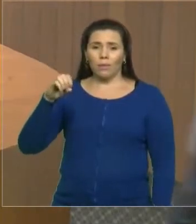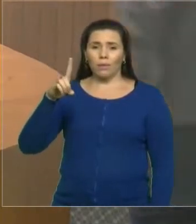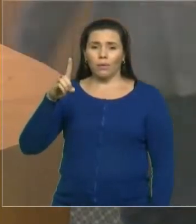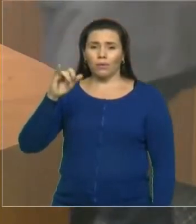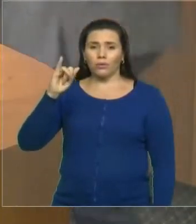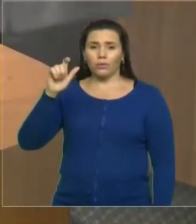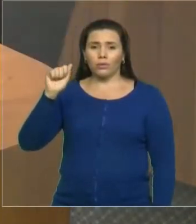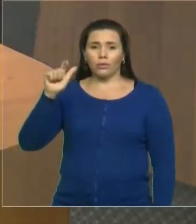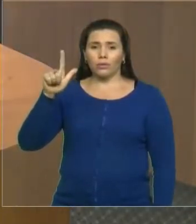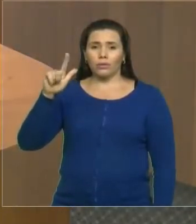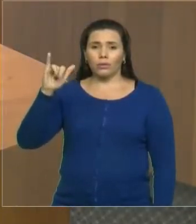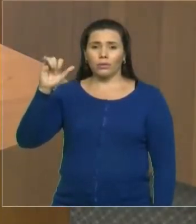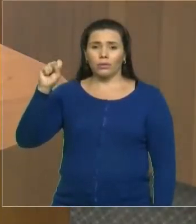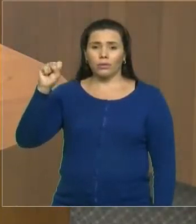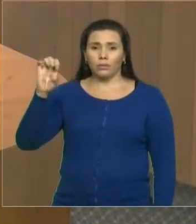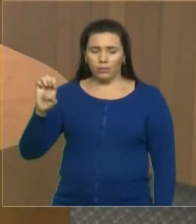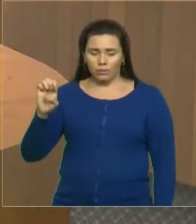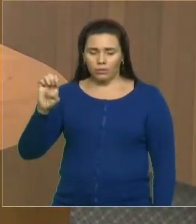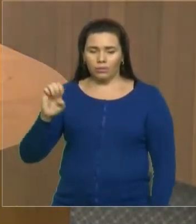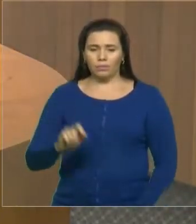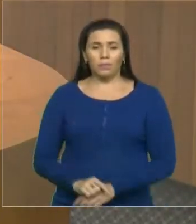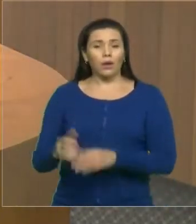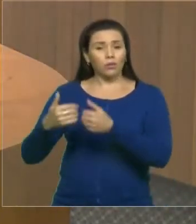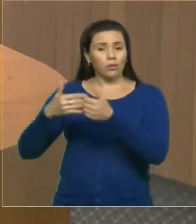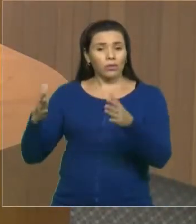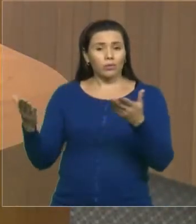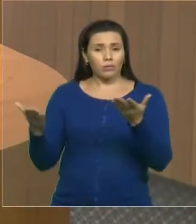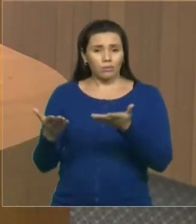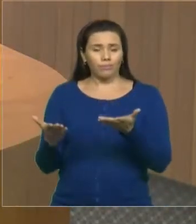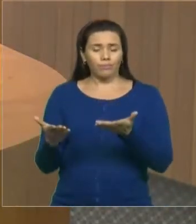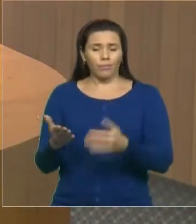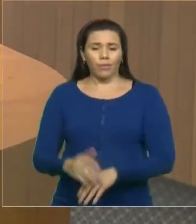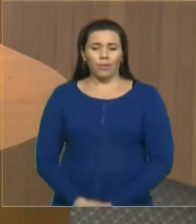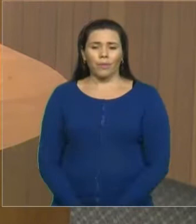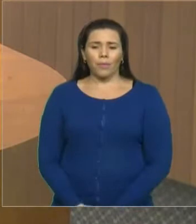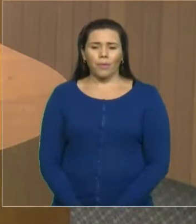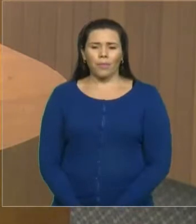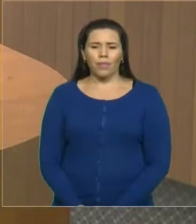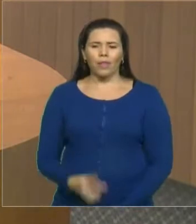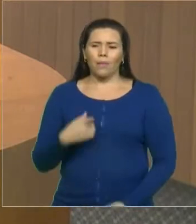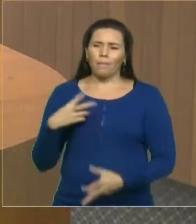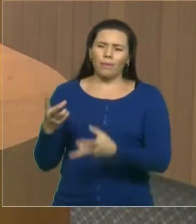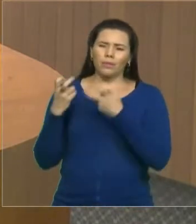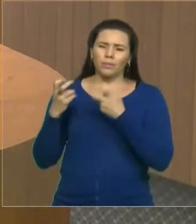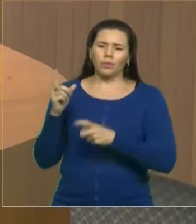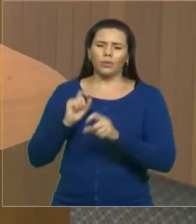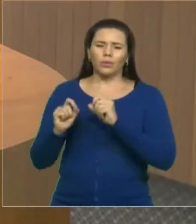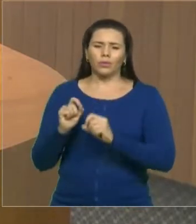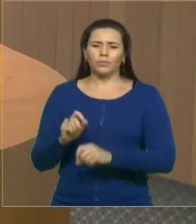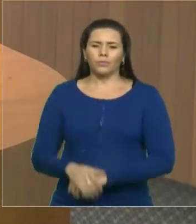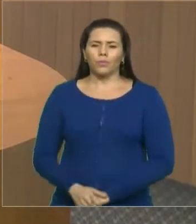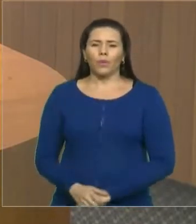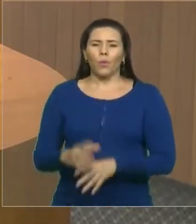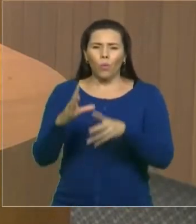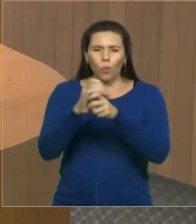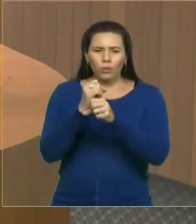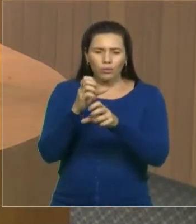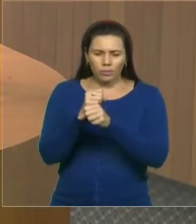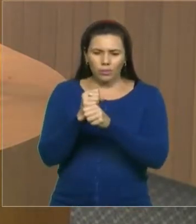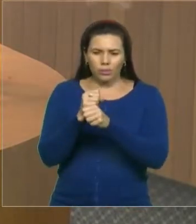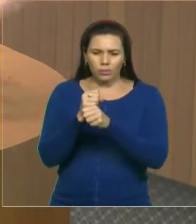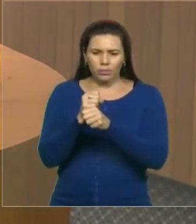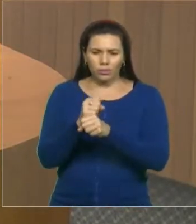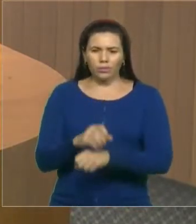nós parlamentares temos em ver o orçamento, que é uma lei autorizativa, mas o orçamento aprovado no